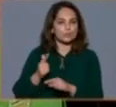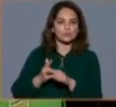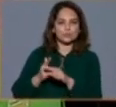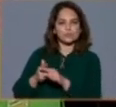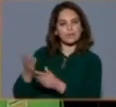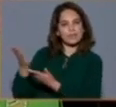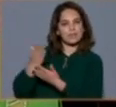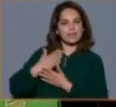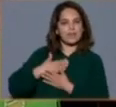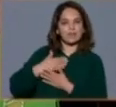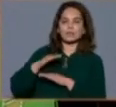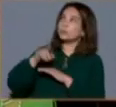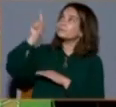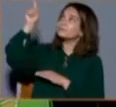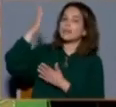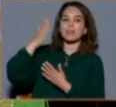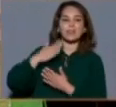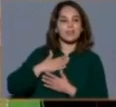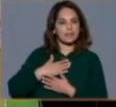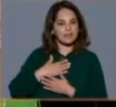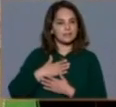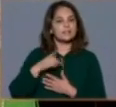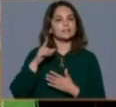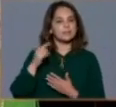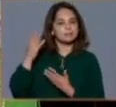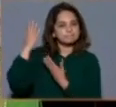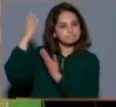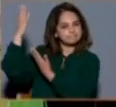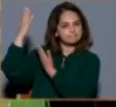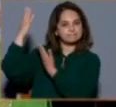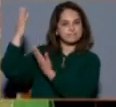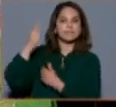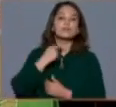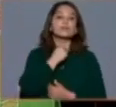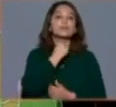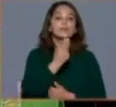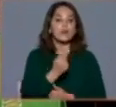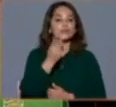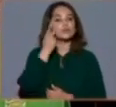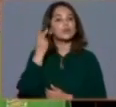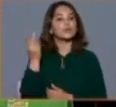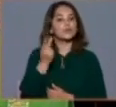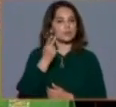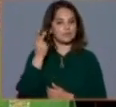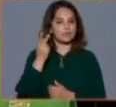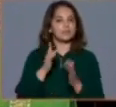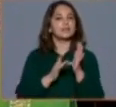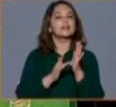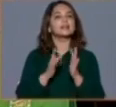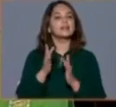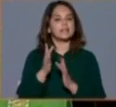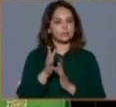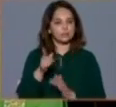da vossa liberalidade e a louvar-vos com a voz e com a vida por Jesus Cristo,